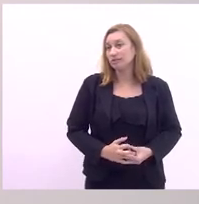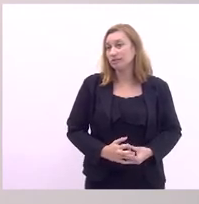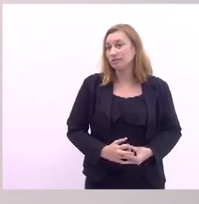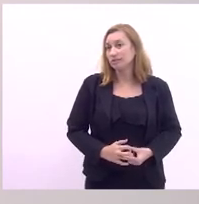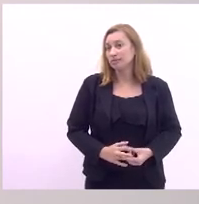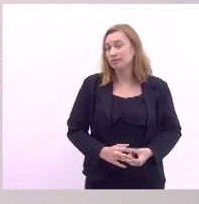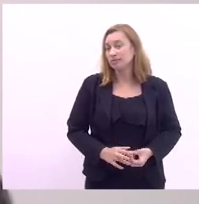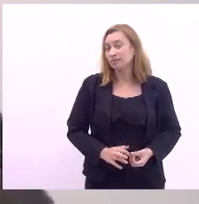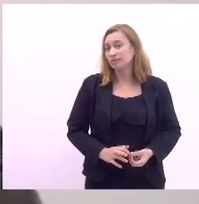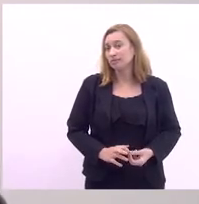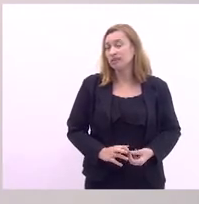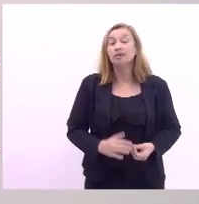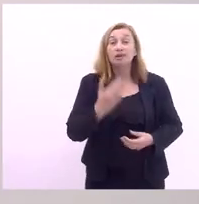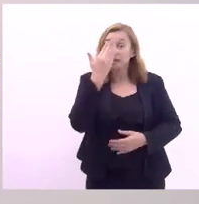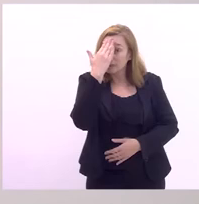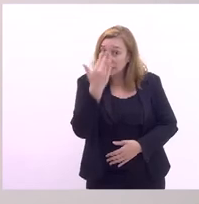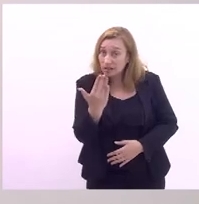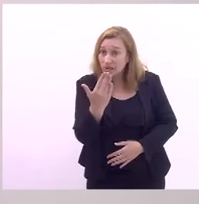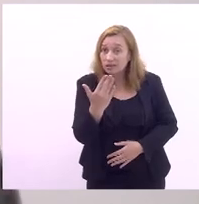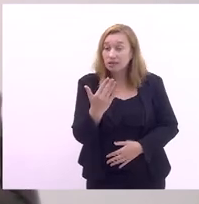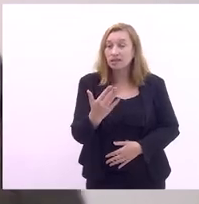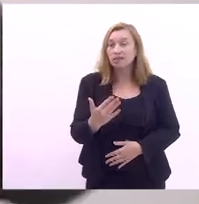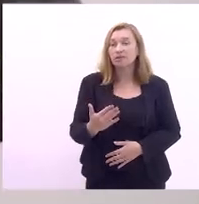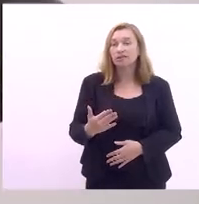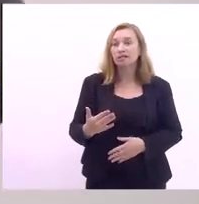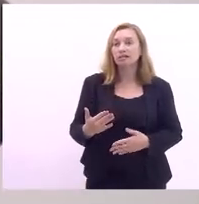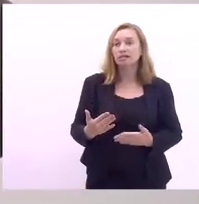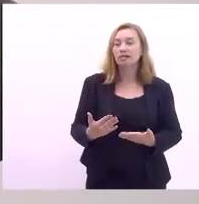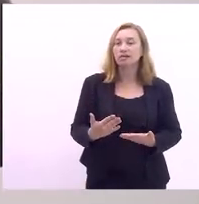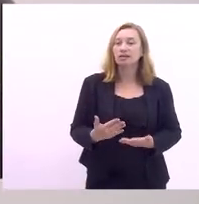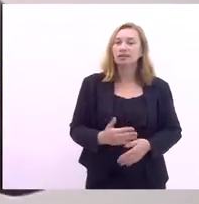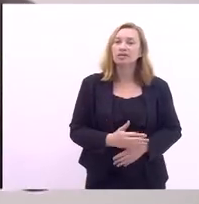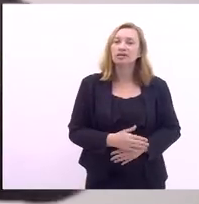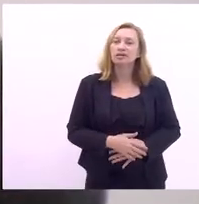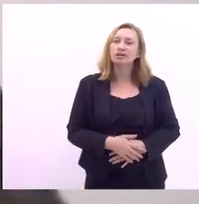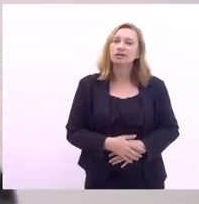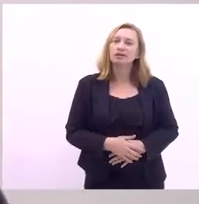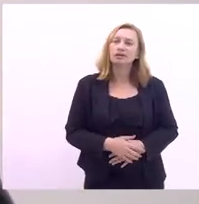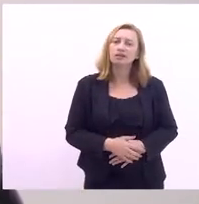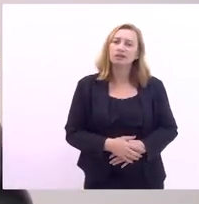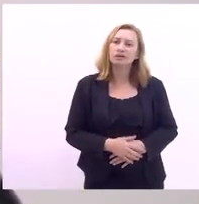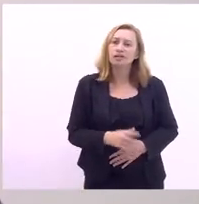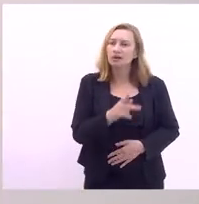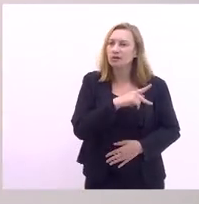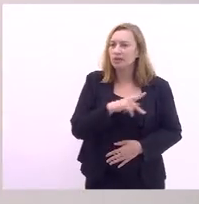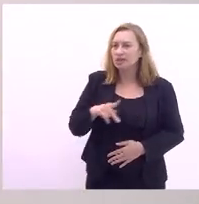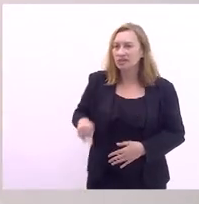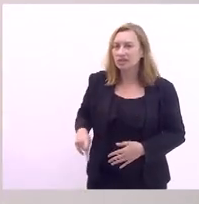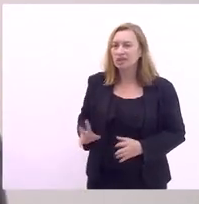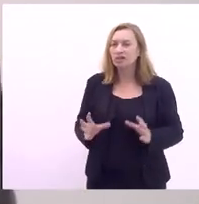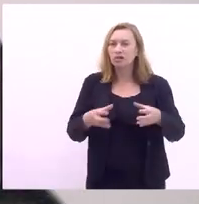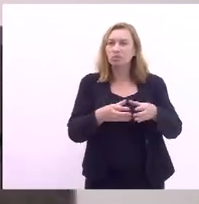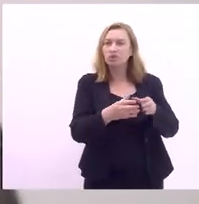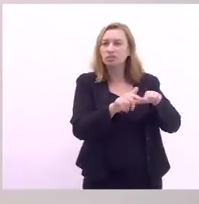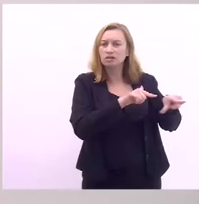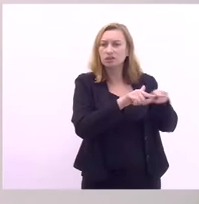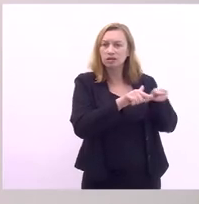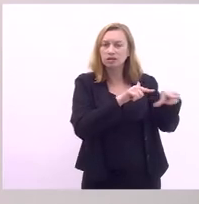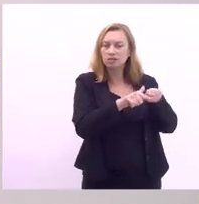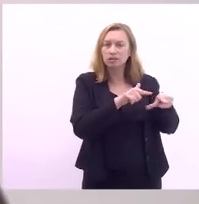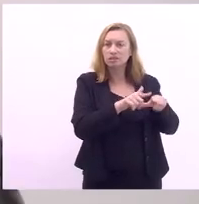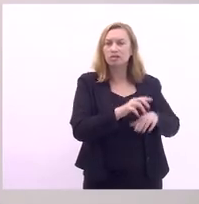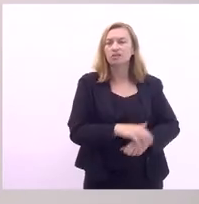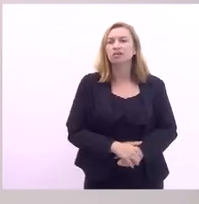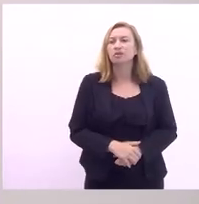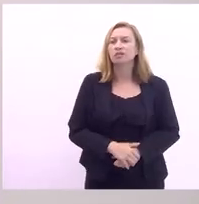Então, eu quero agradecer muito, começar por agradecer o presidente da Comissão do Trabalho deputado e Serviço